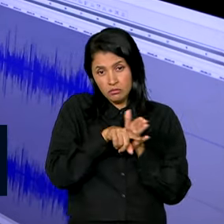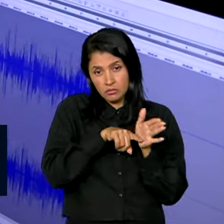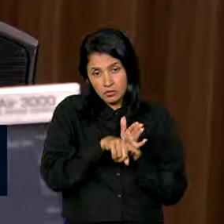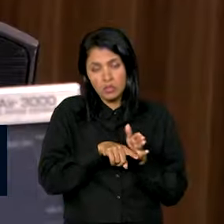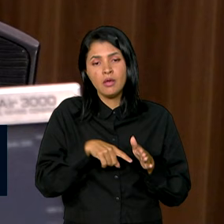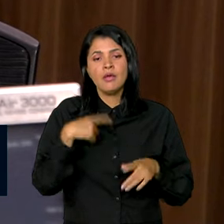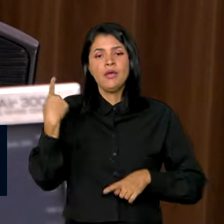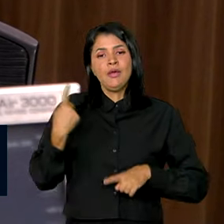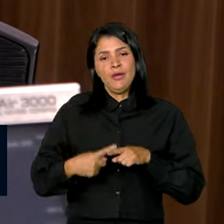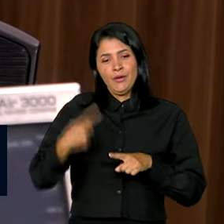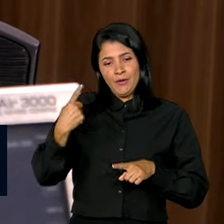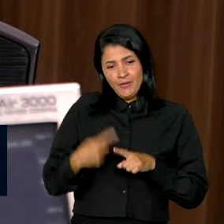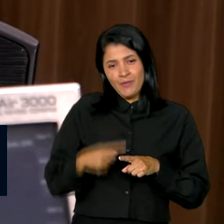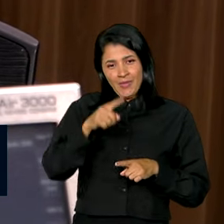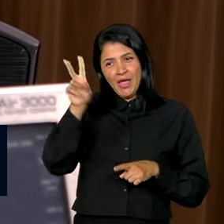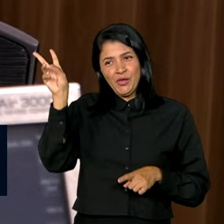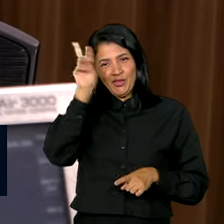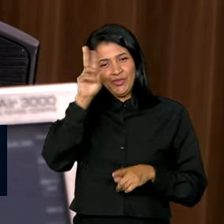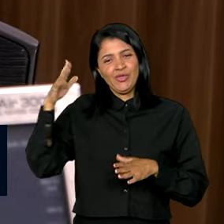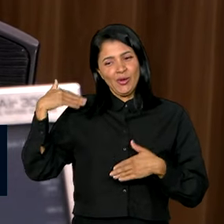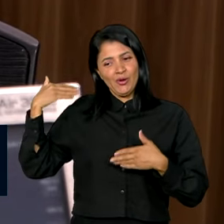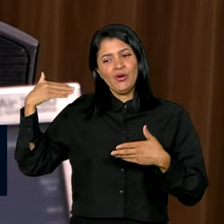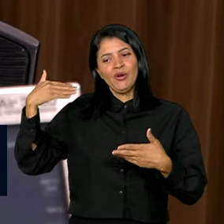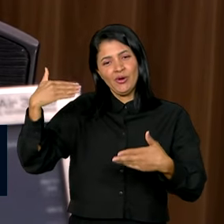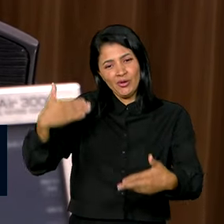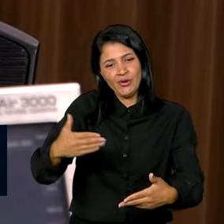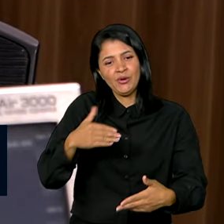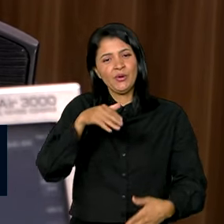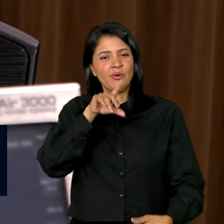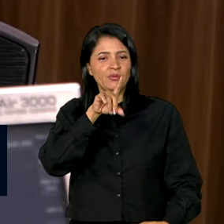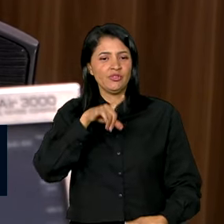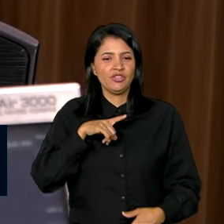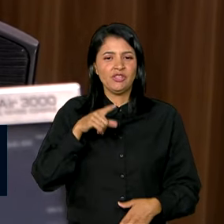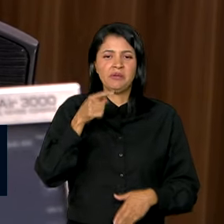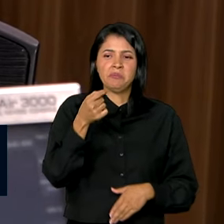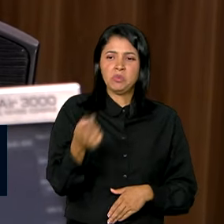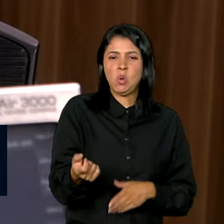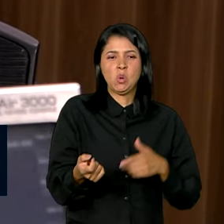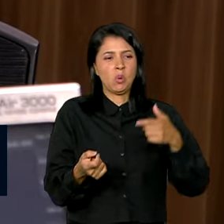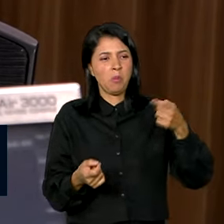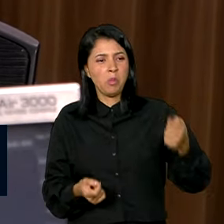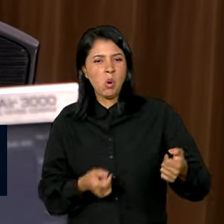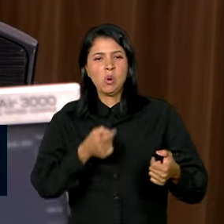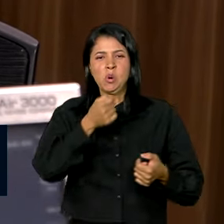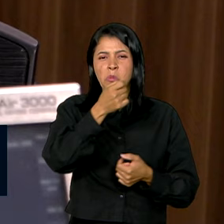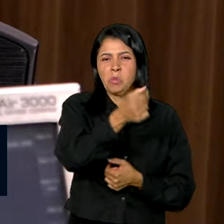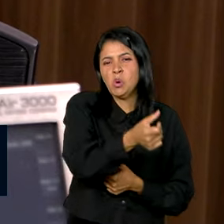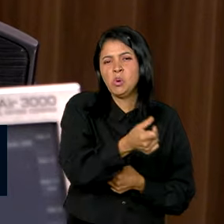porque é um histórico, né, de déficit